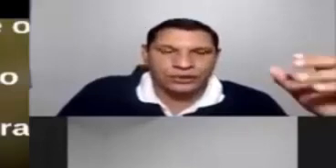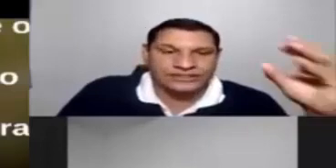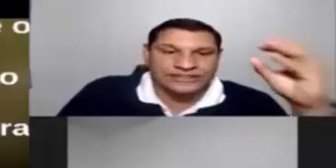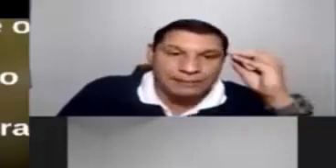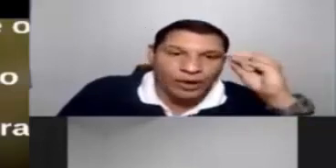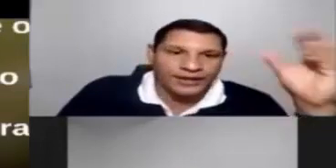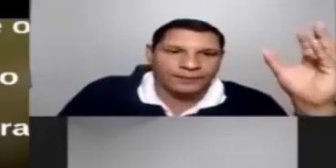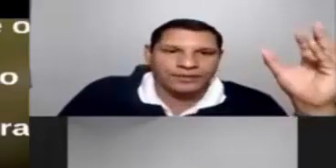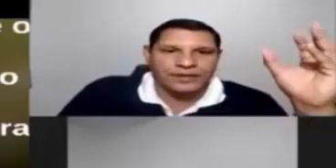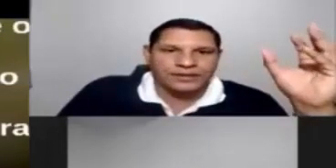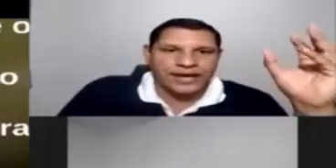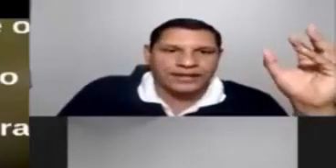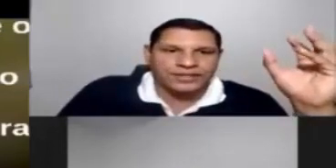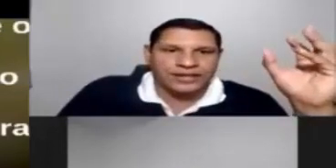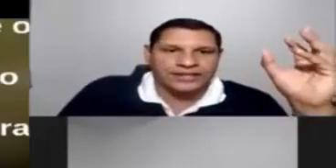Eles ficam sem memória.